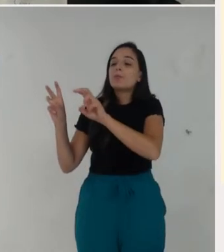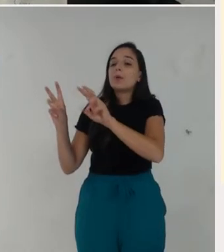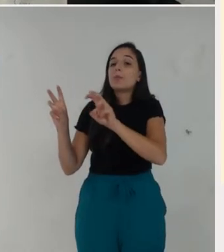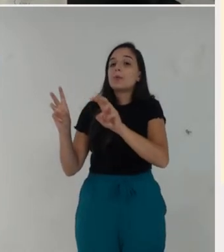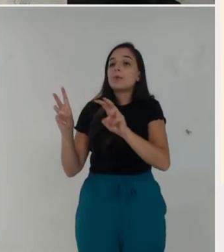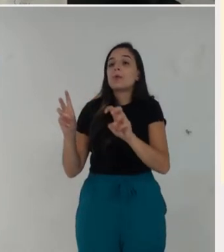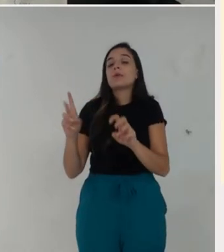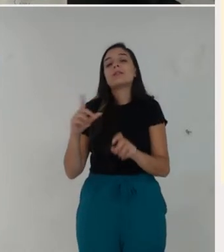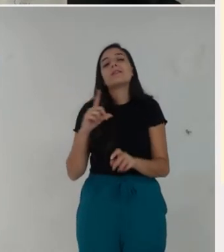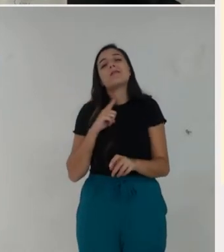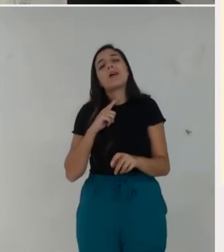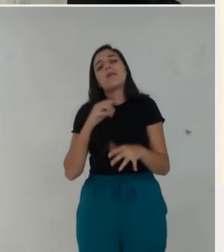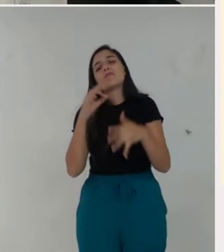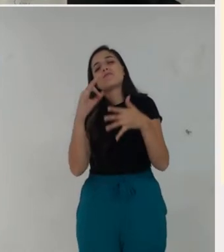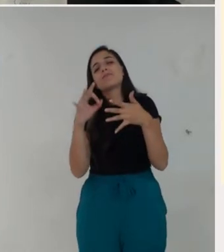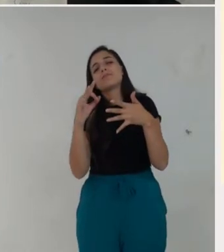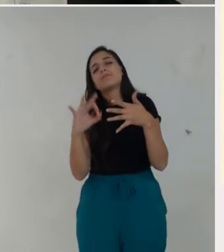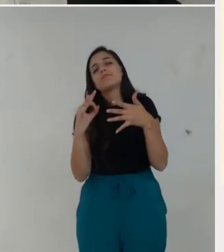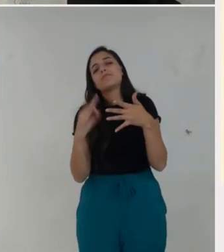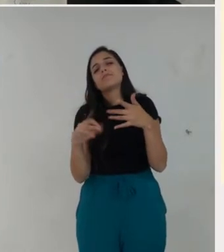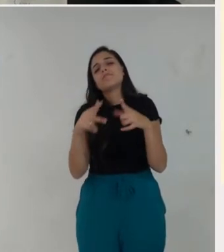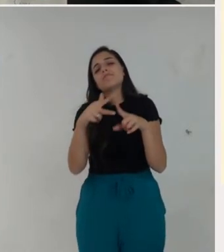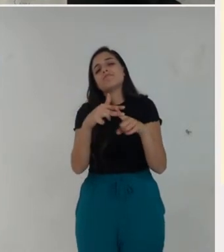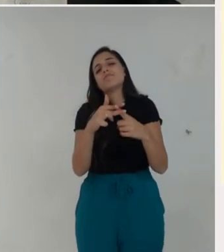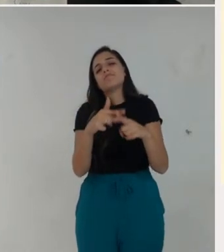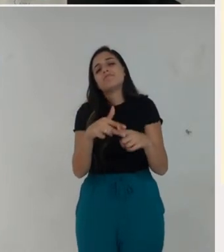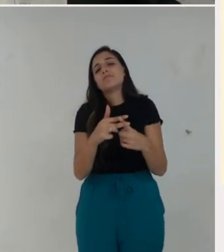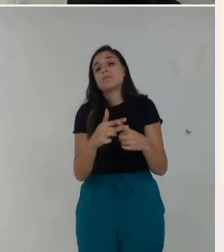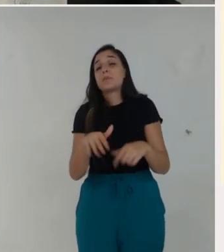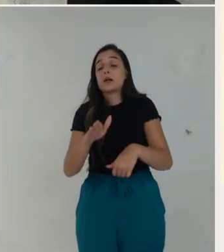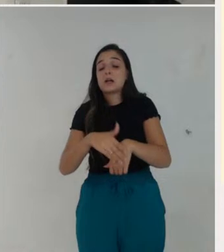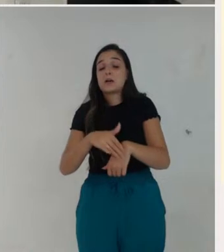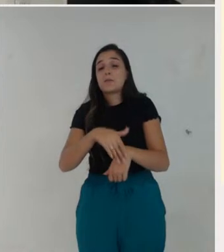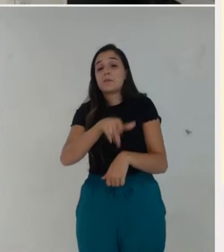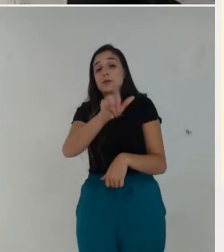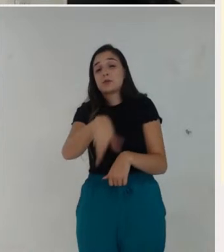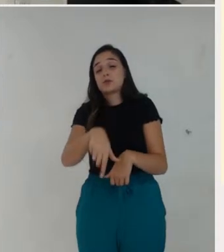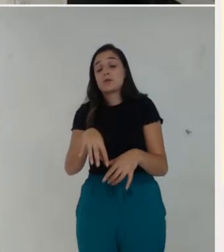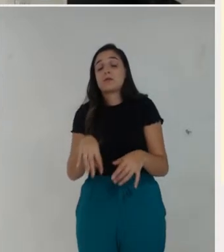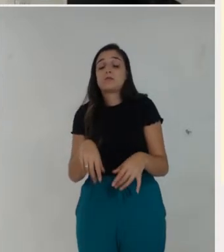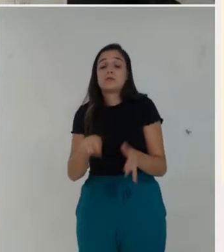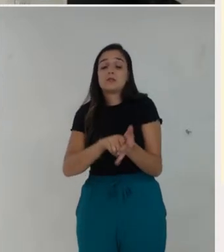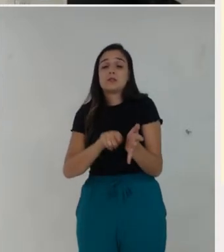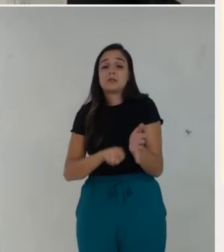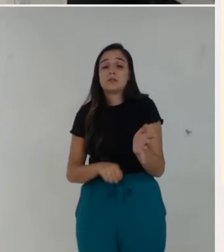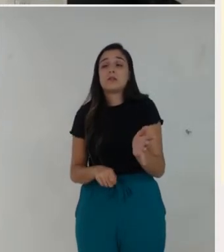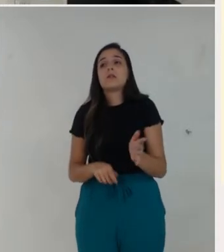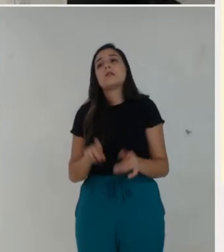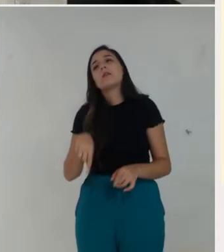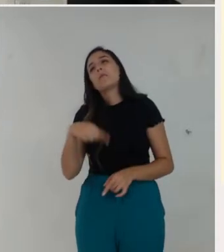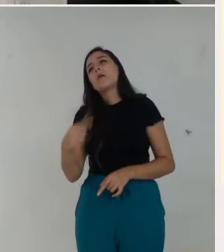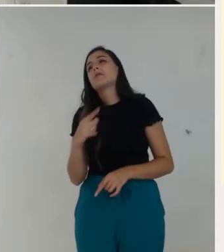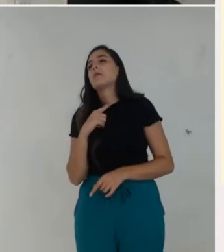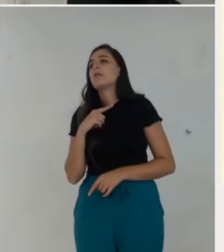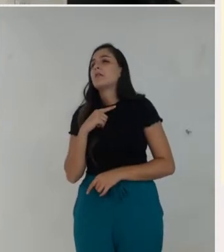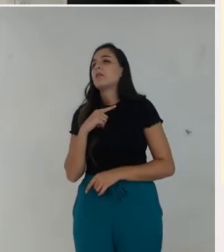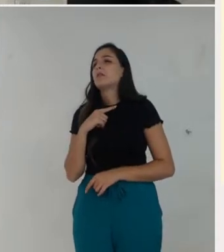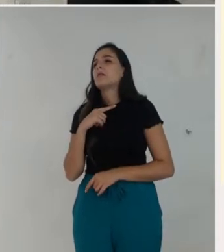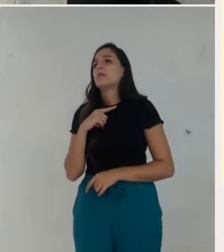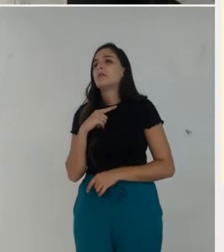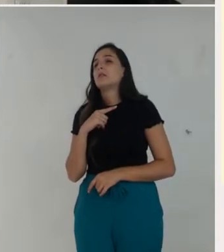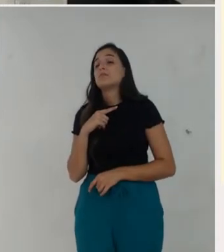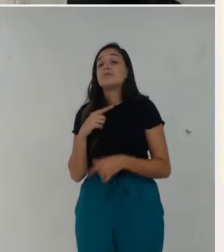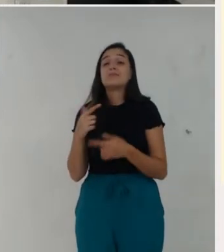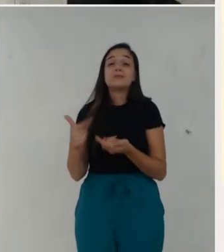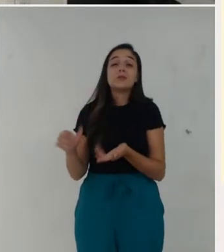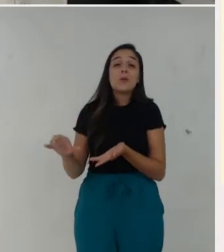várias revisões dos próprios textos. Depois houve uma fase em que nós tivemos verba